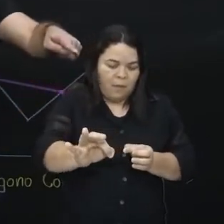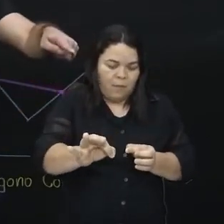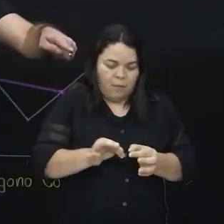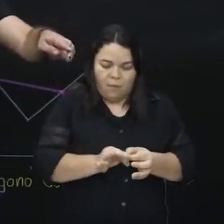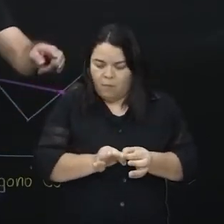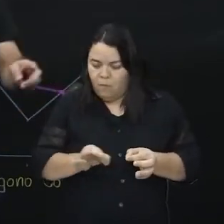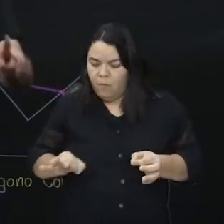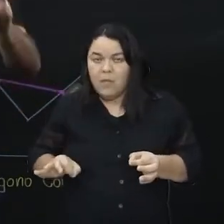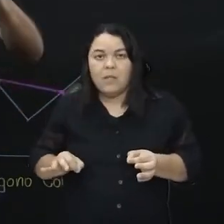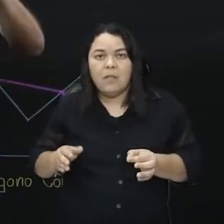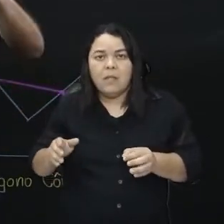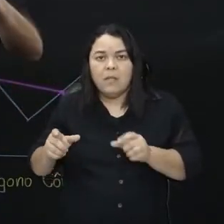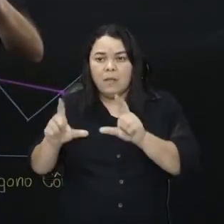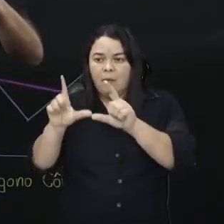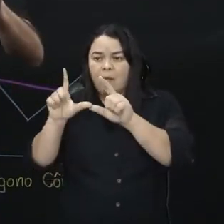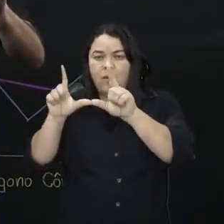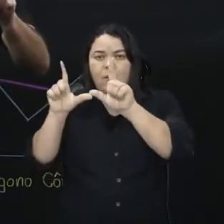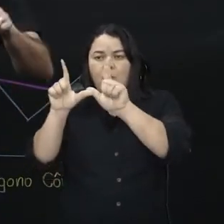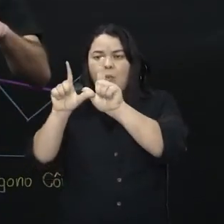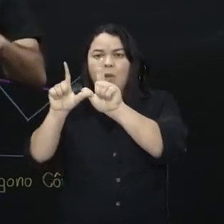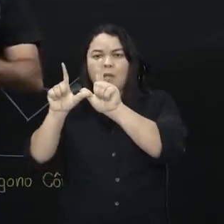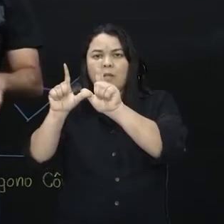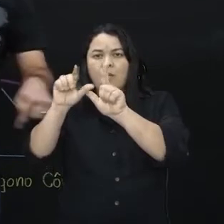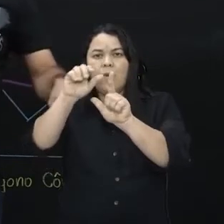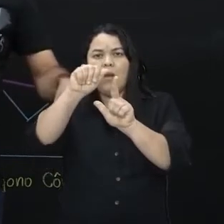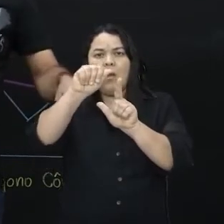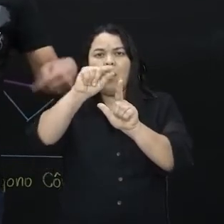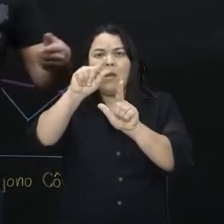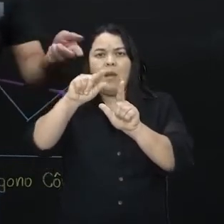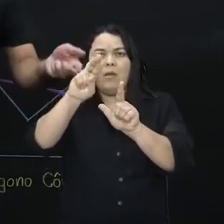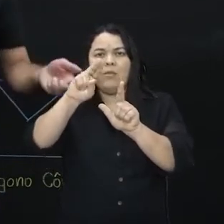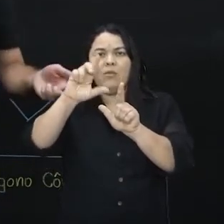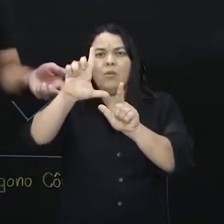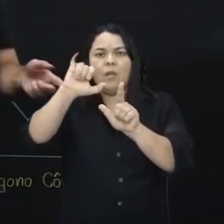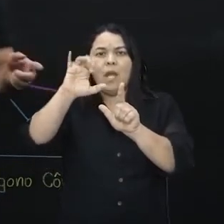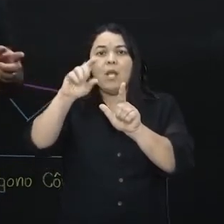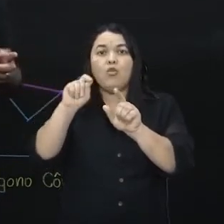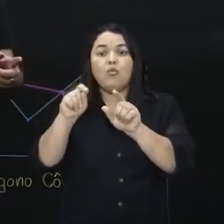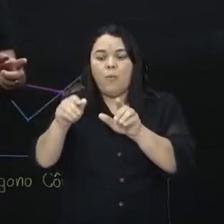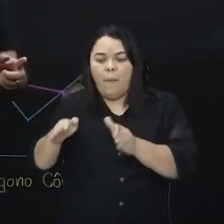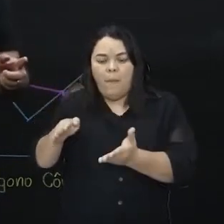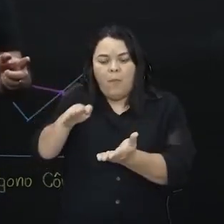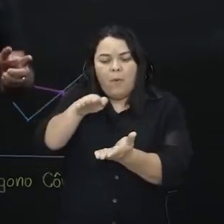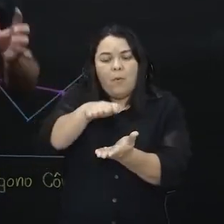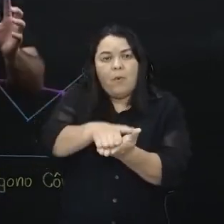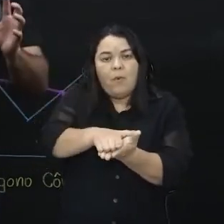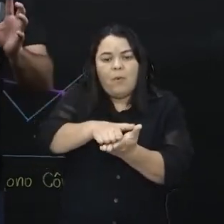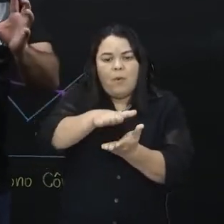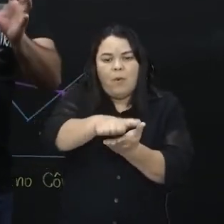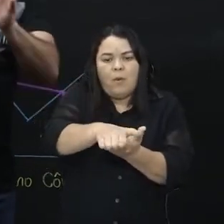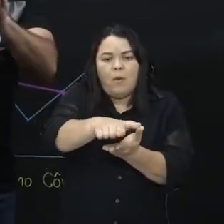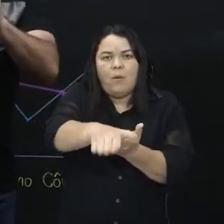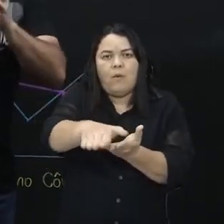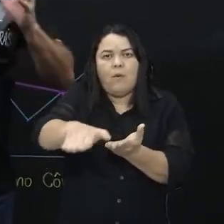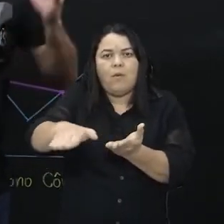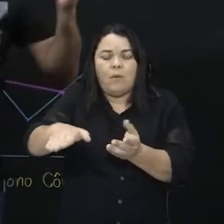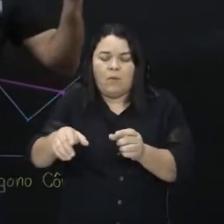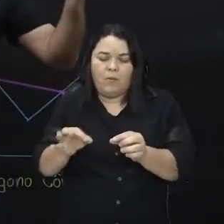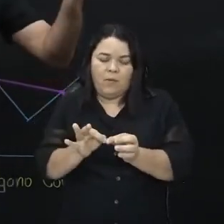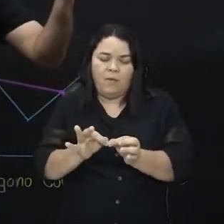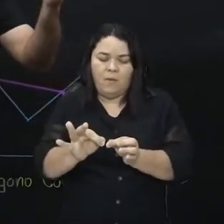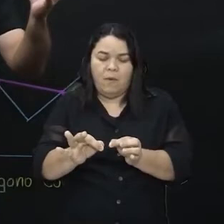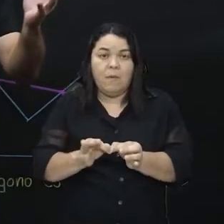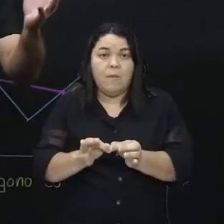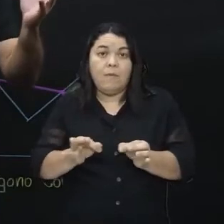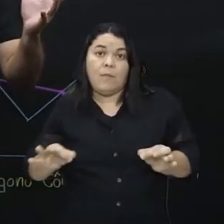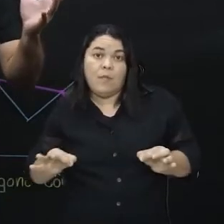pela largura. Como são duas medidas, o teu chão é um polígono, só o chão. Mas se você